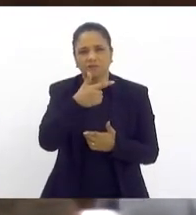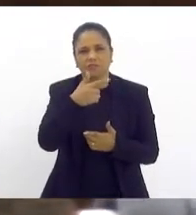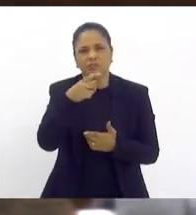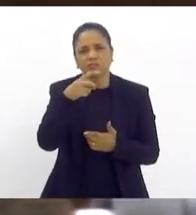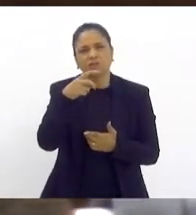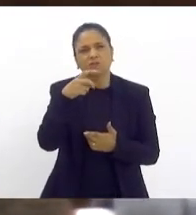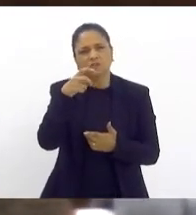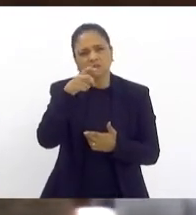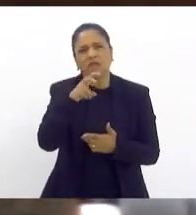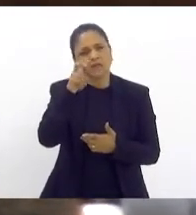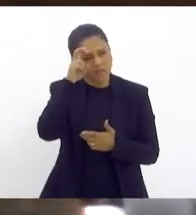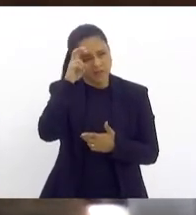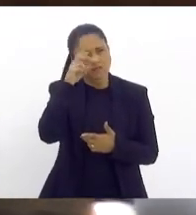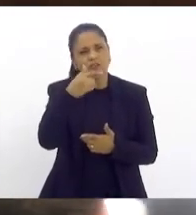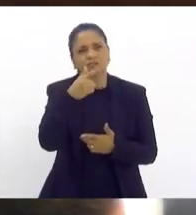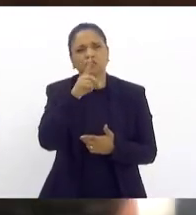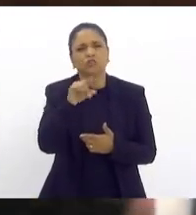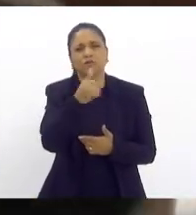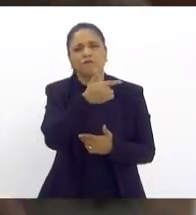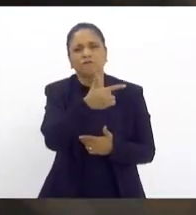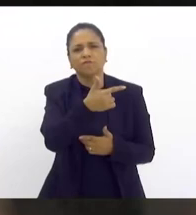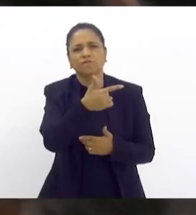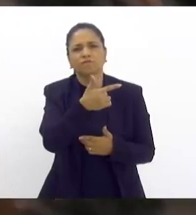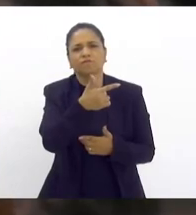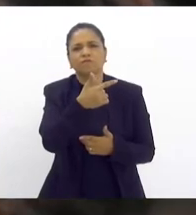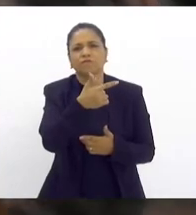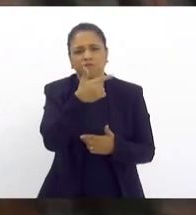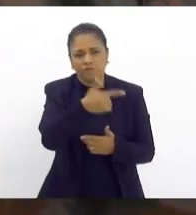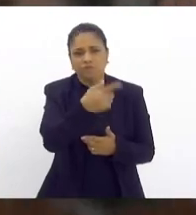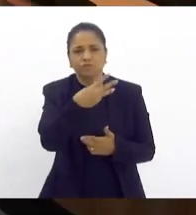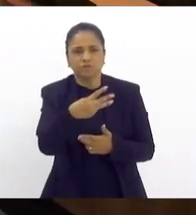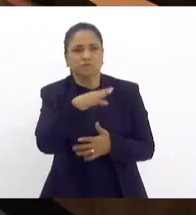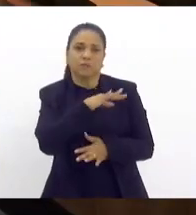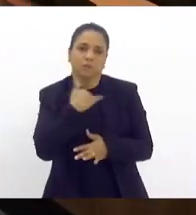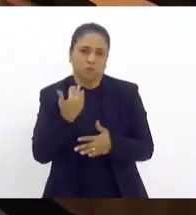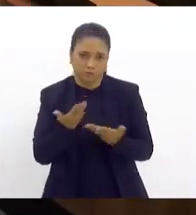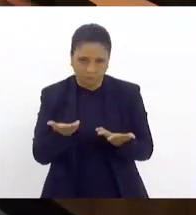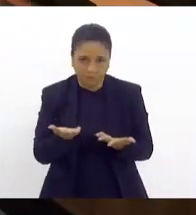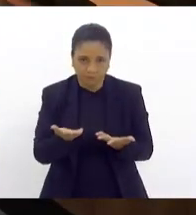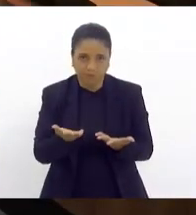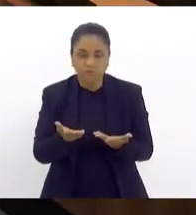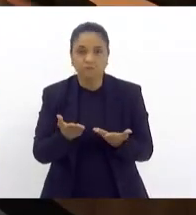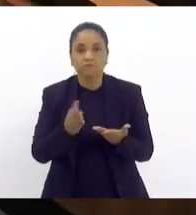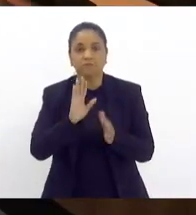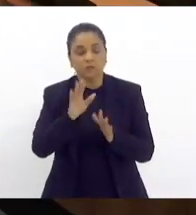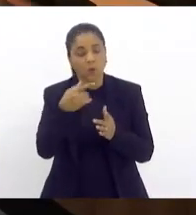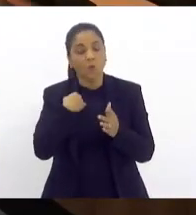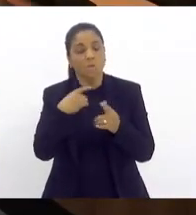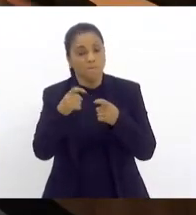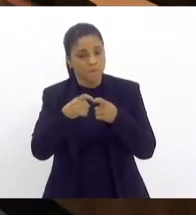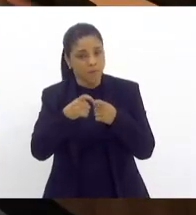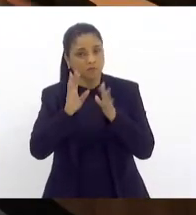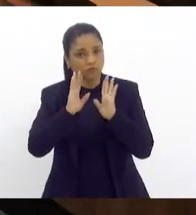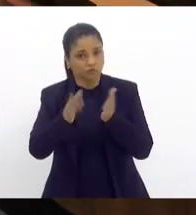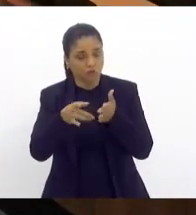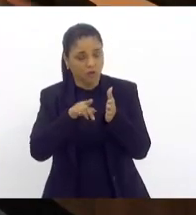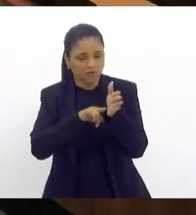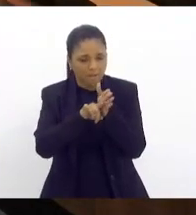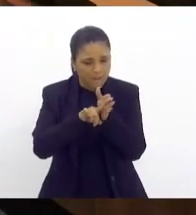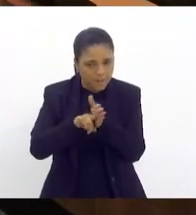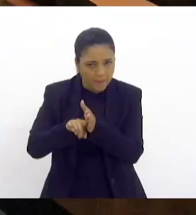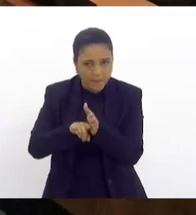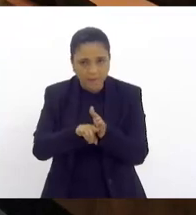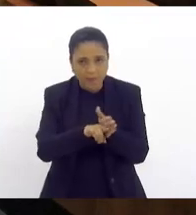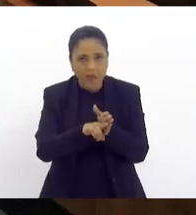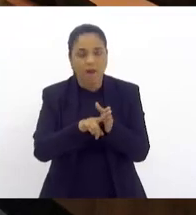indivíduo solto porque ela não quis registrar queixa O médico não existe já deve ter comprovado o laudo